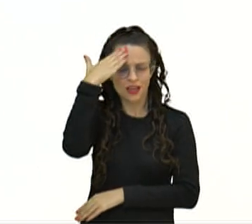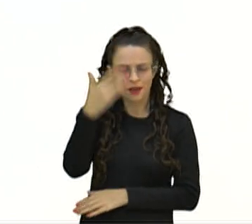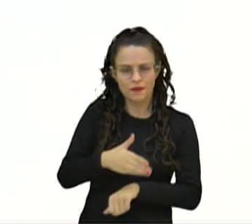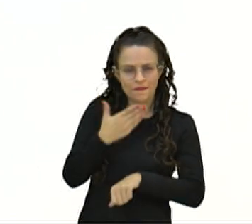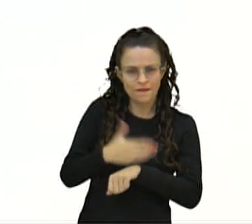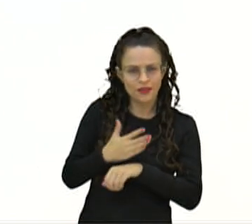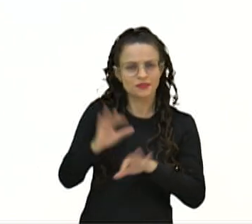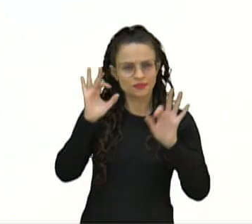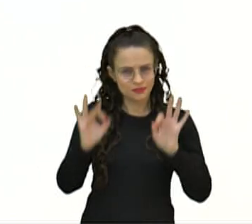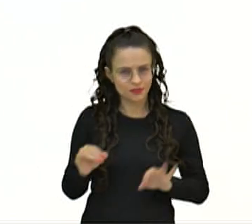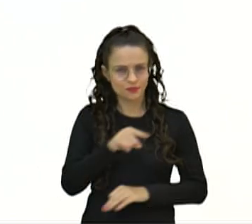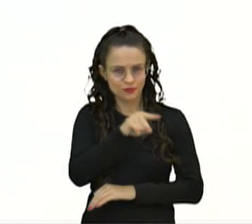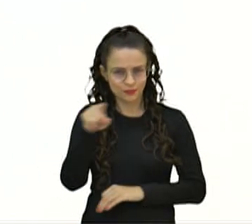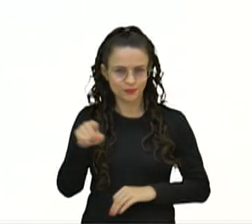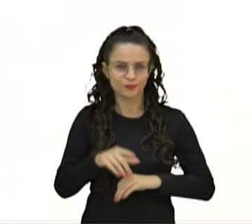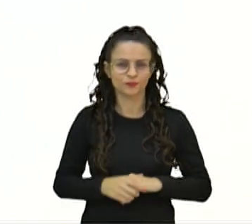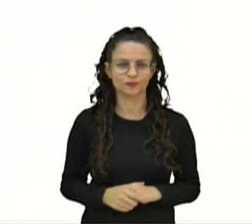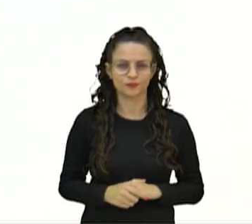que vão acertar.